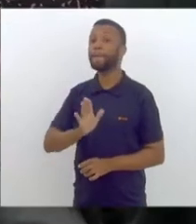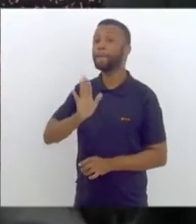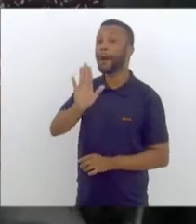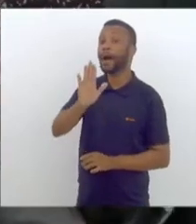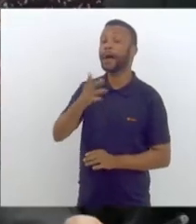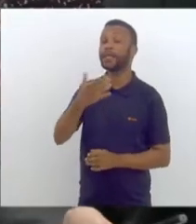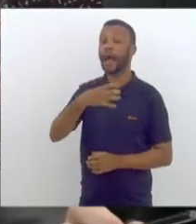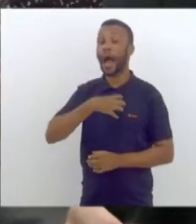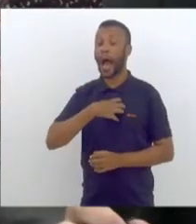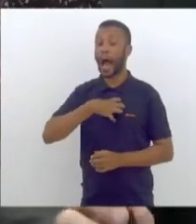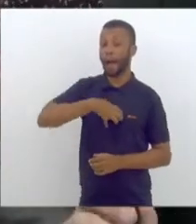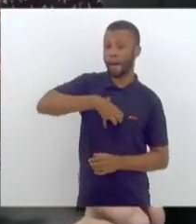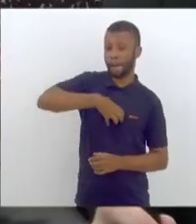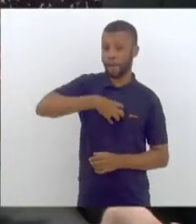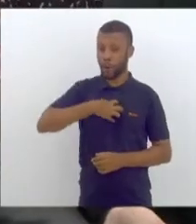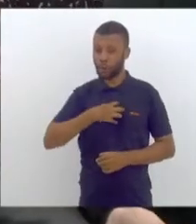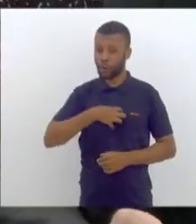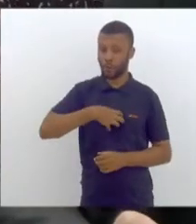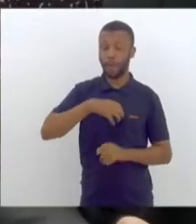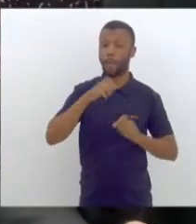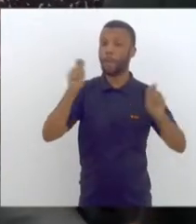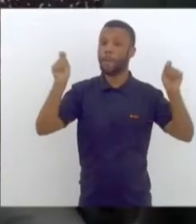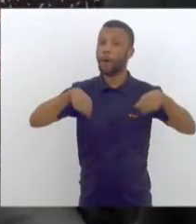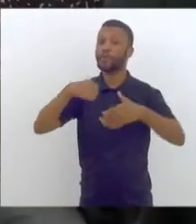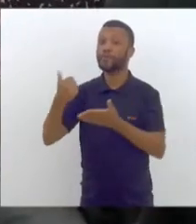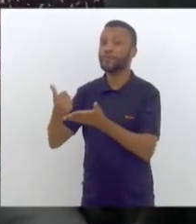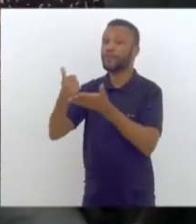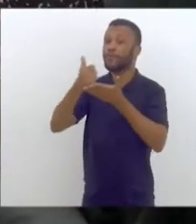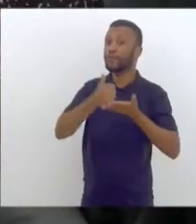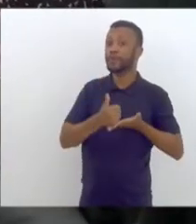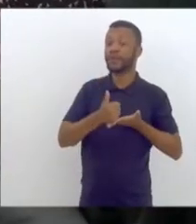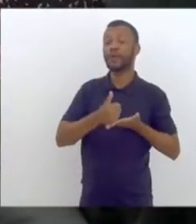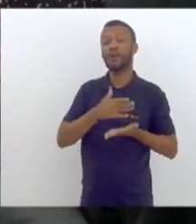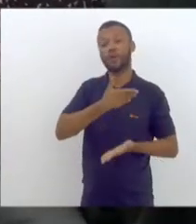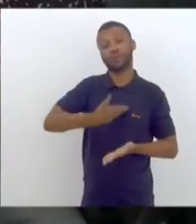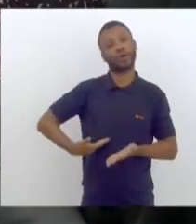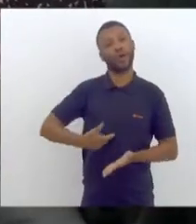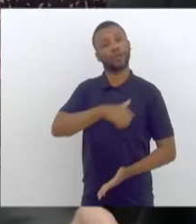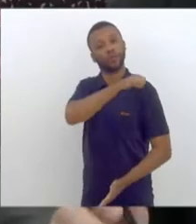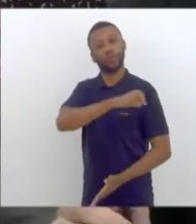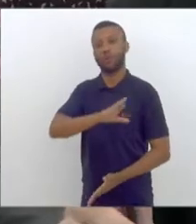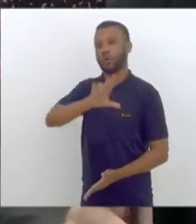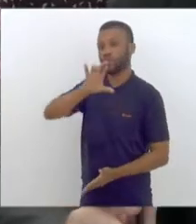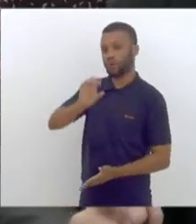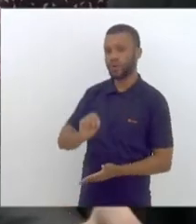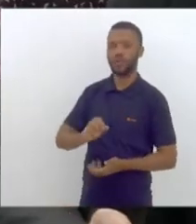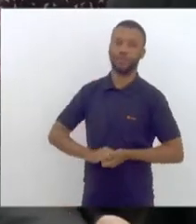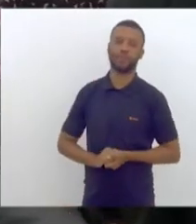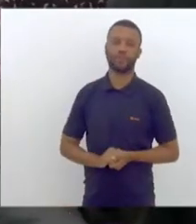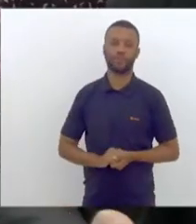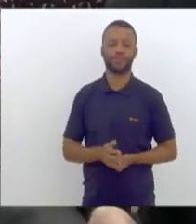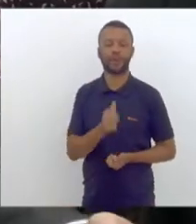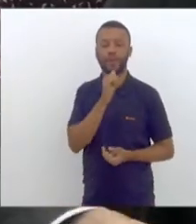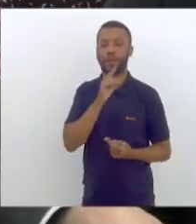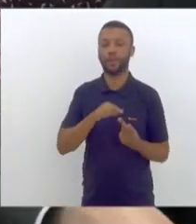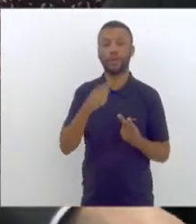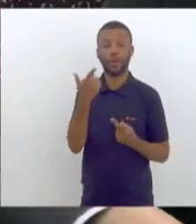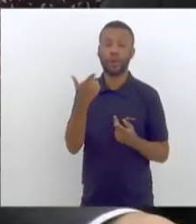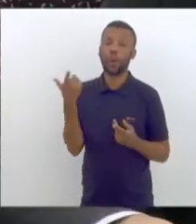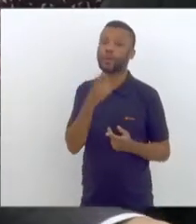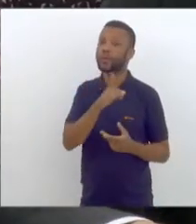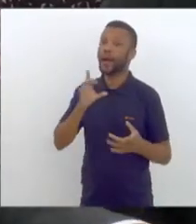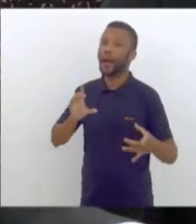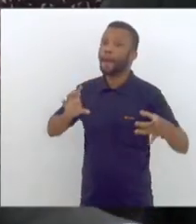modulação pode favorecer o estado do Rio e a outra Ou seja que a gente possa aplicar